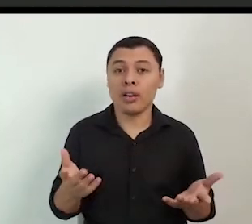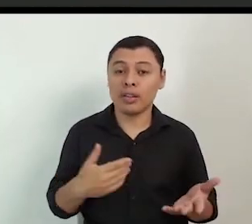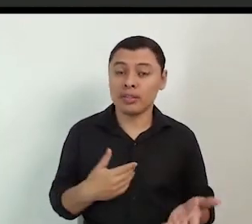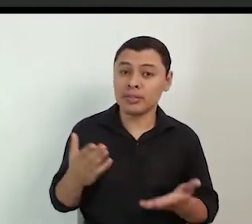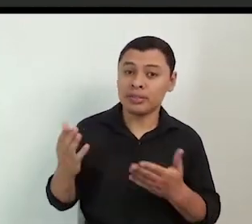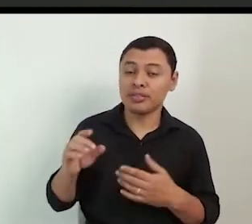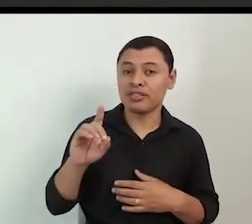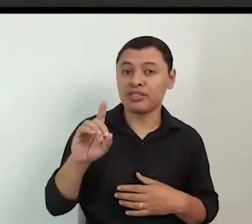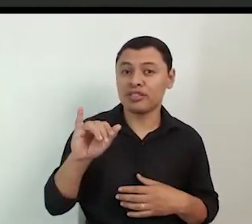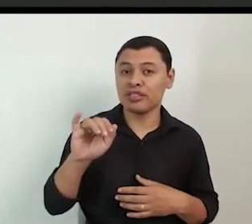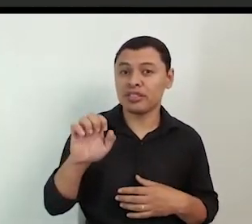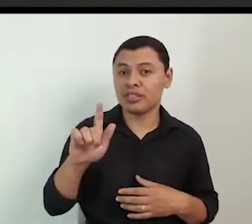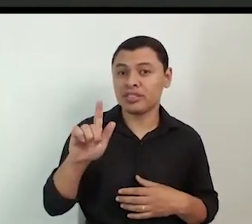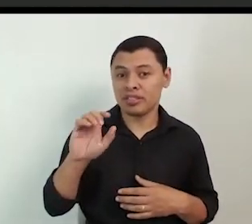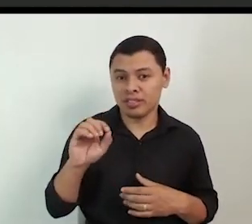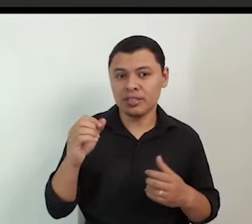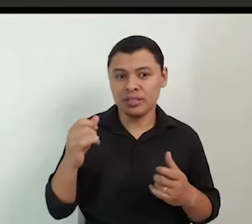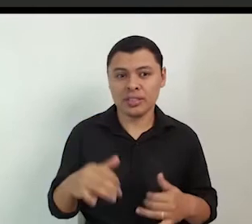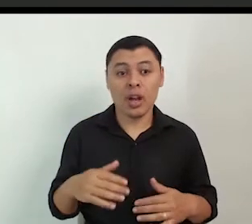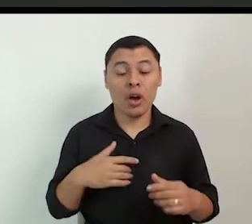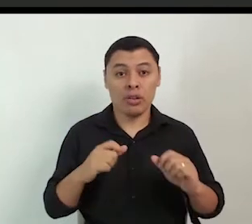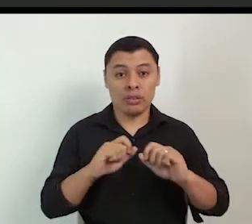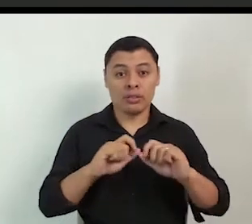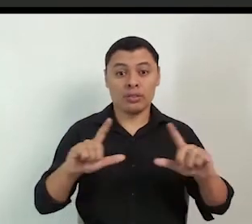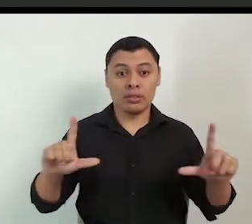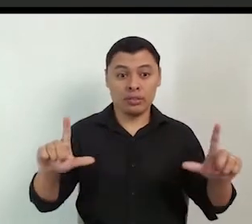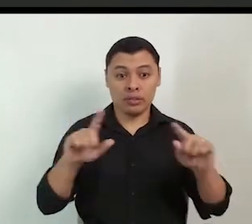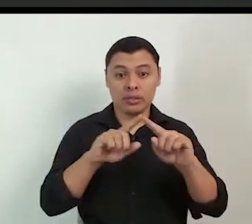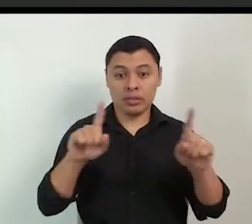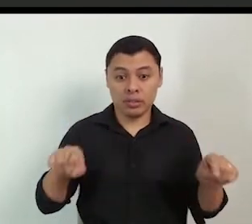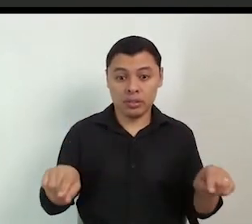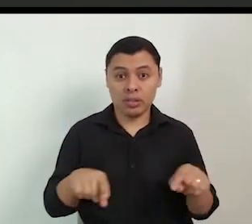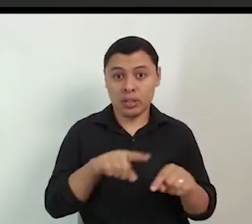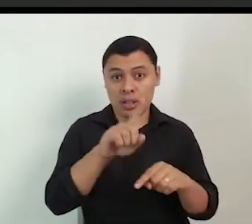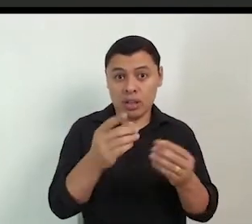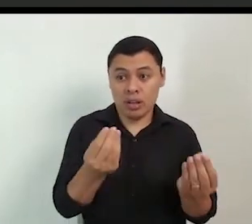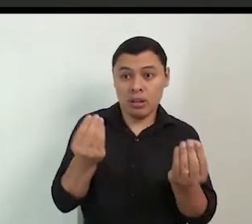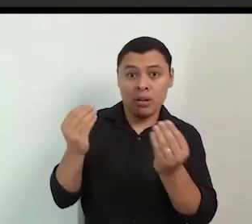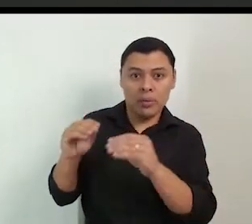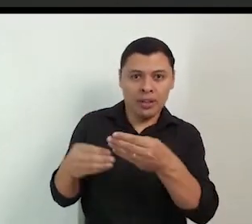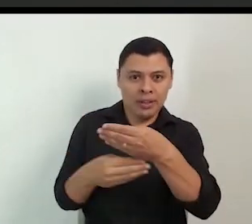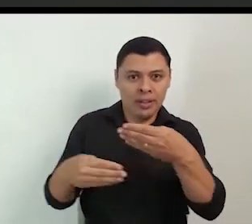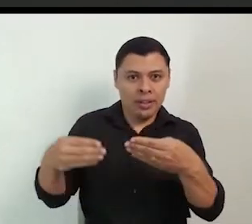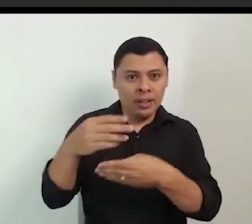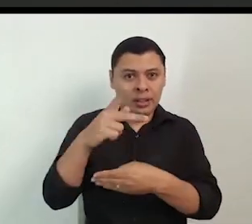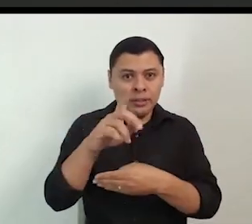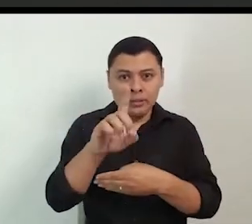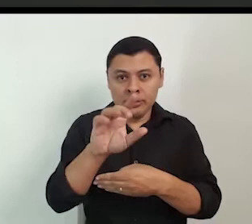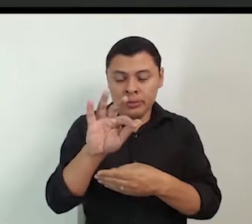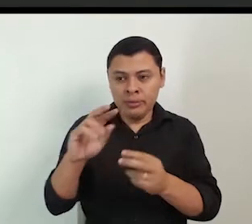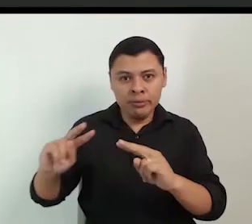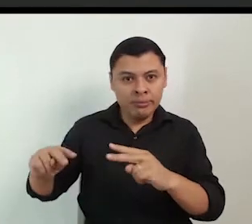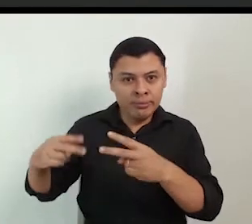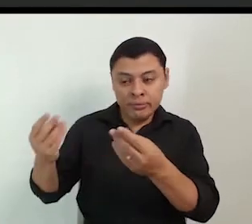Diego também. Eu vou deixar essa apresentação para todos vocês, depois no link, já vou colocar